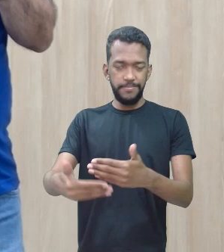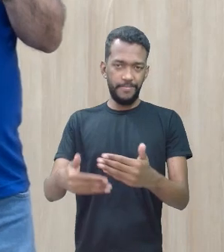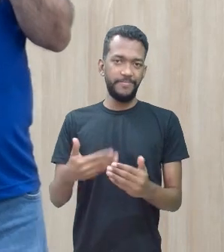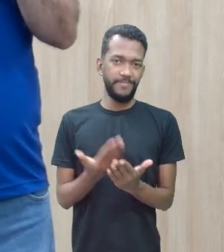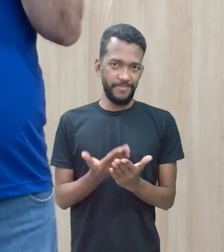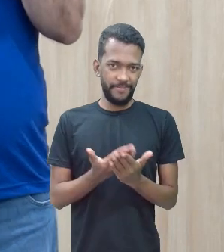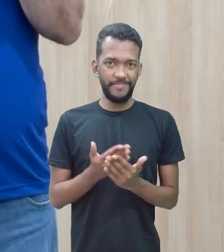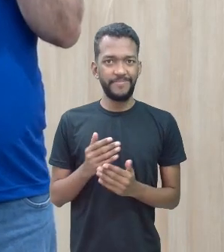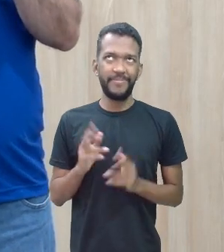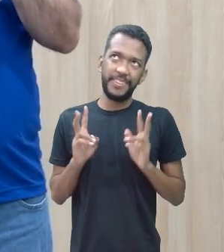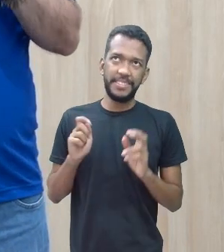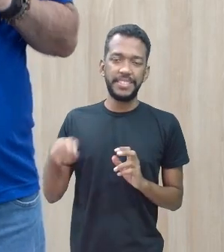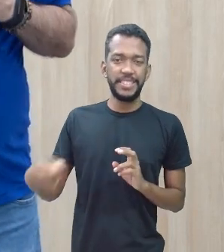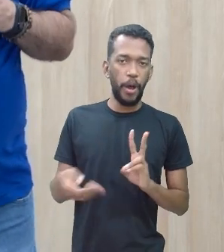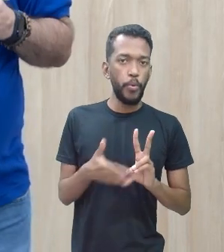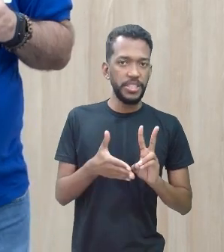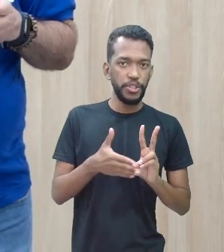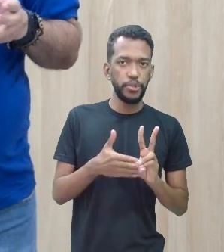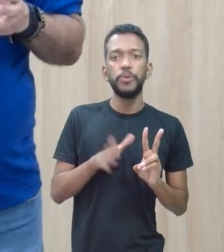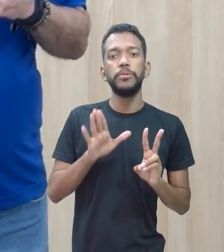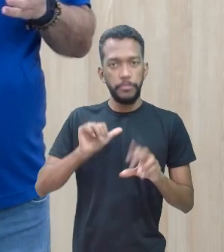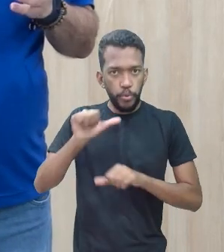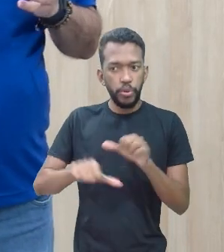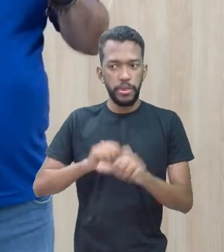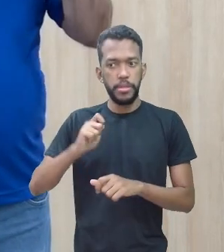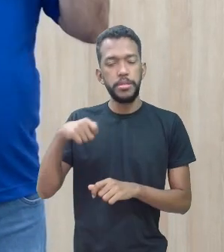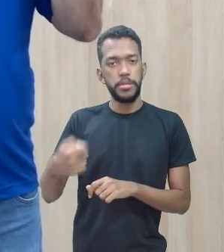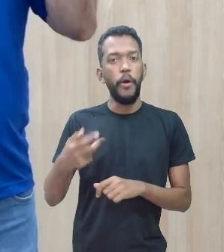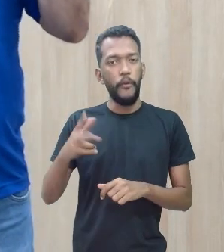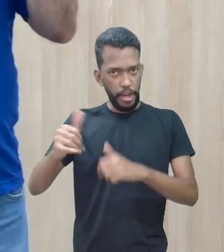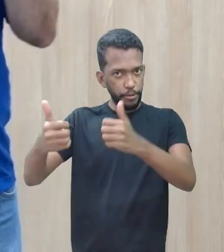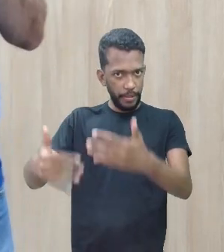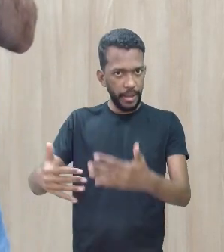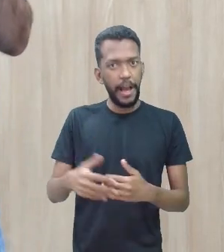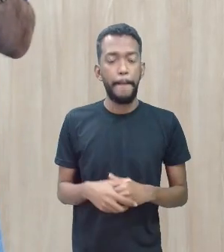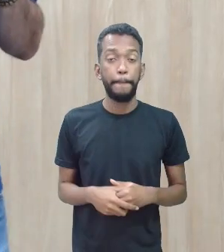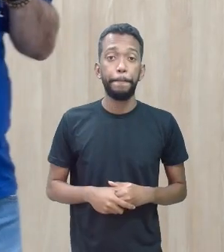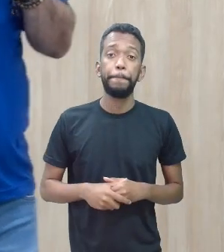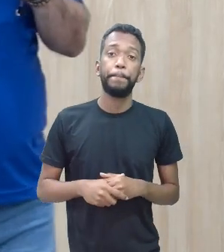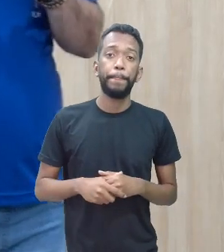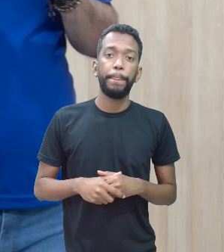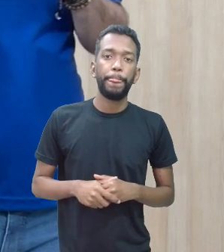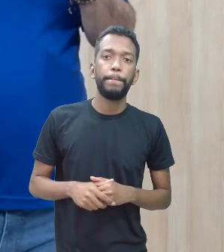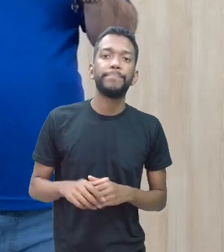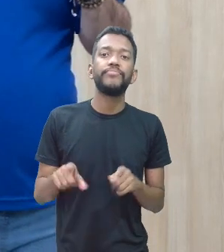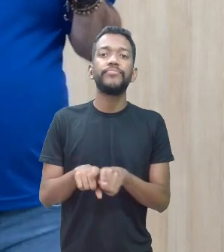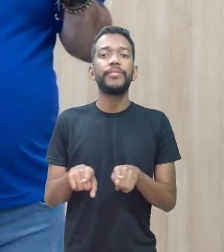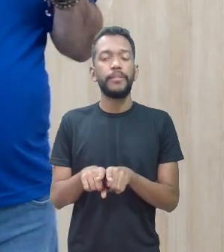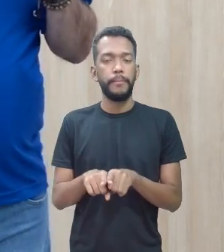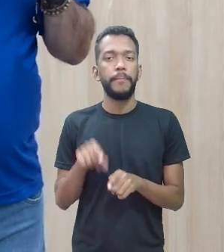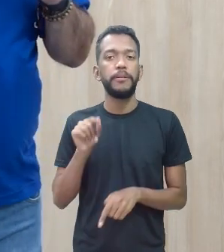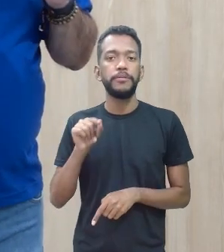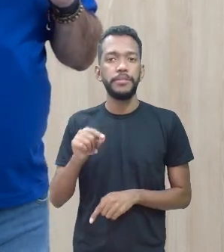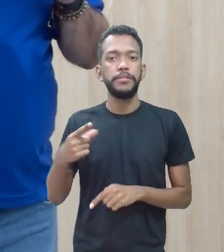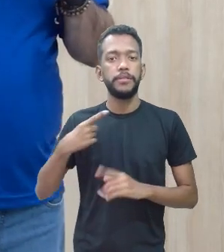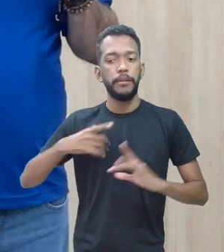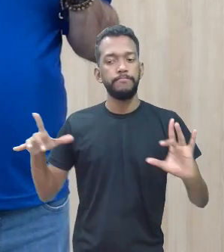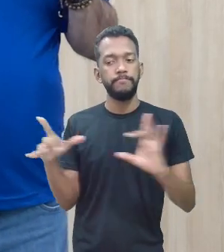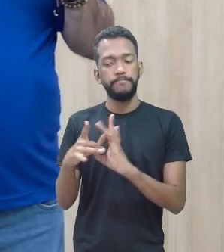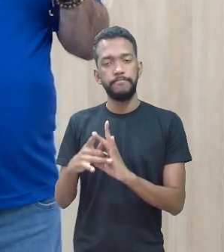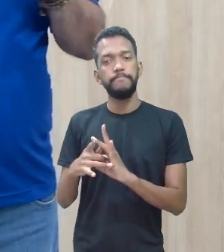mas eles encontram, né, os povos originários e estabelecem uma relação ali